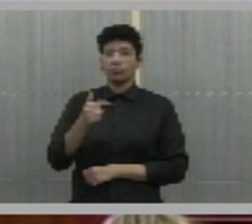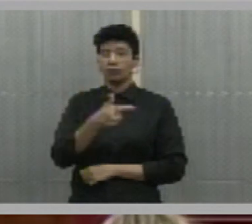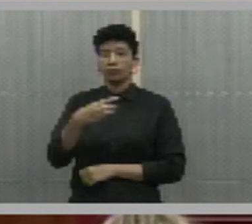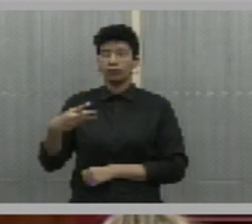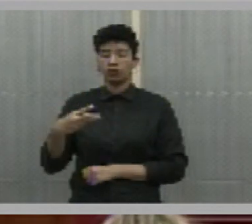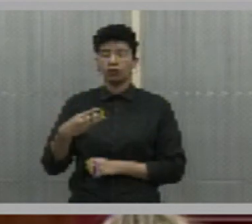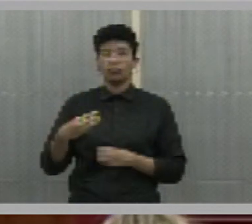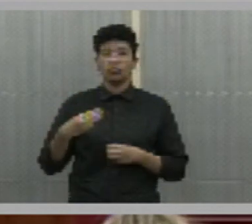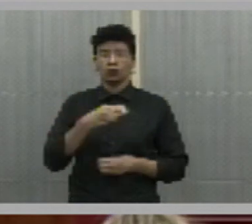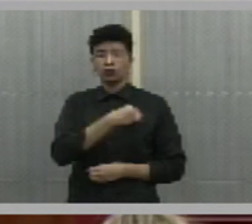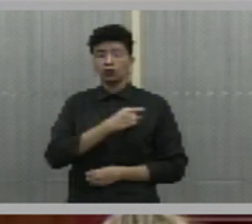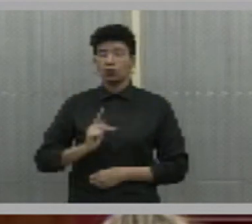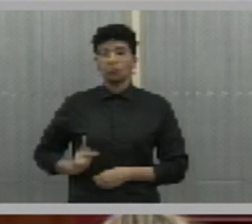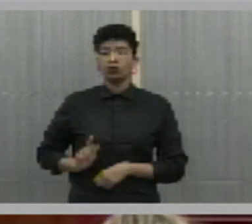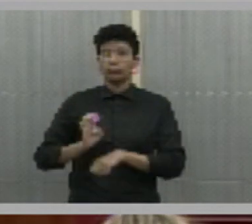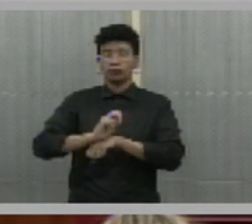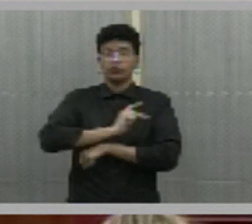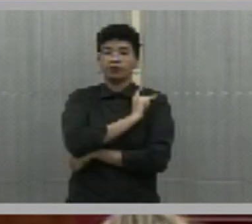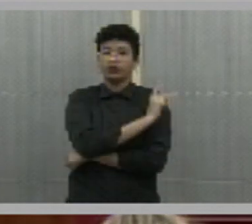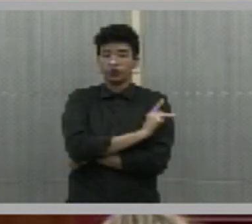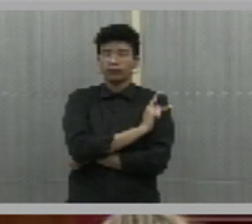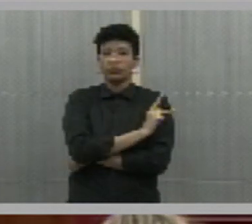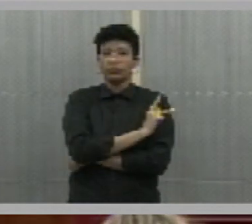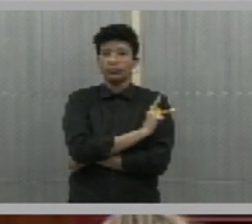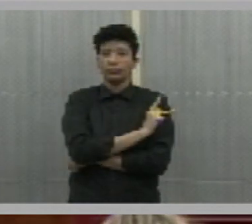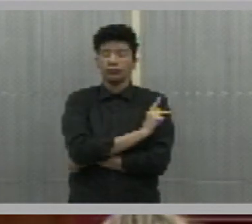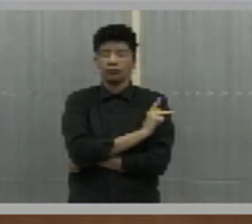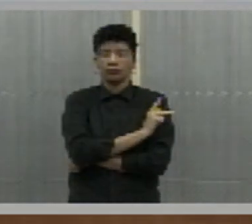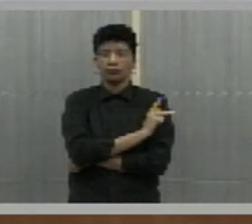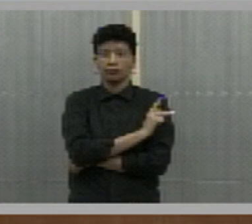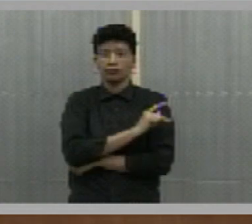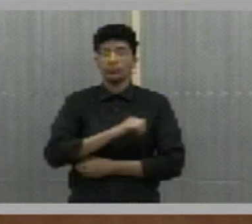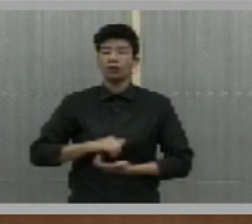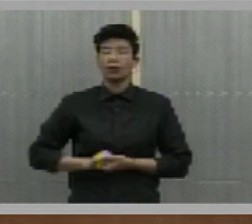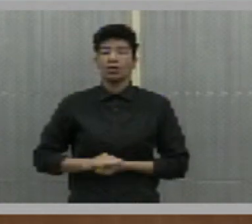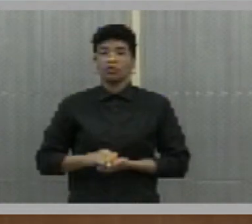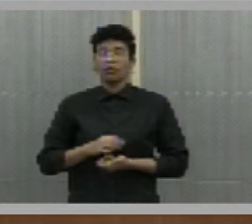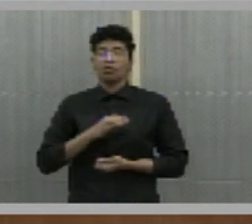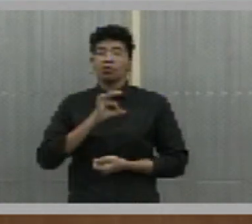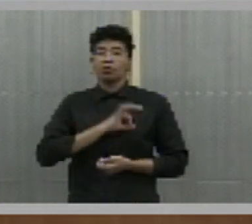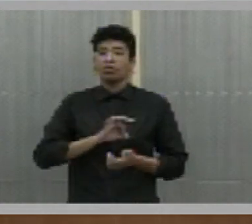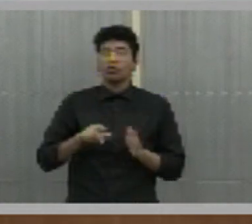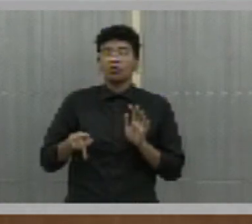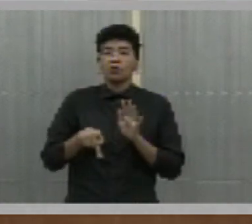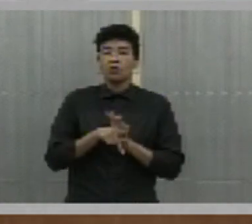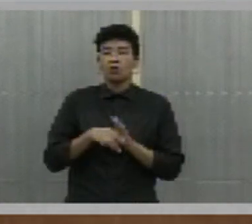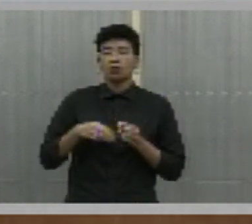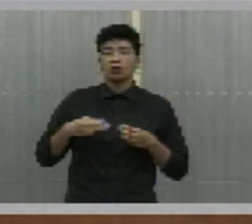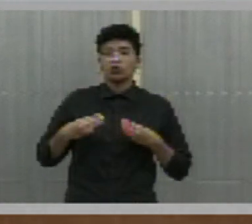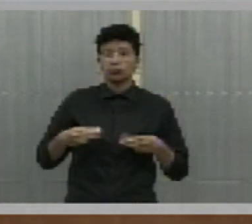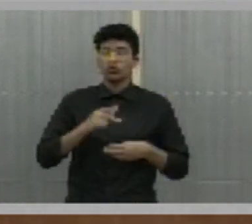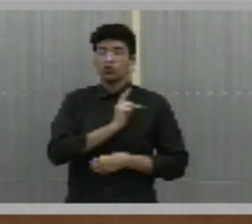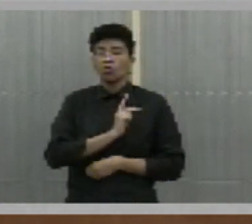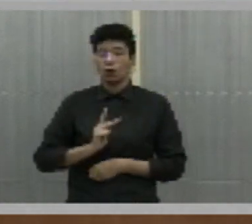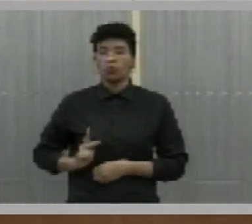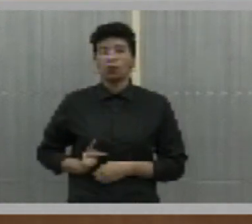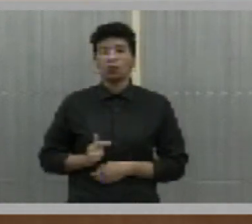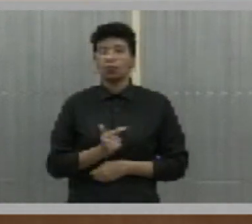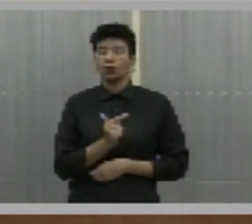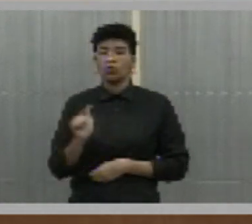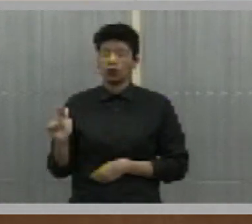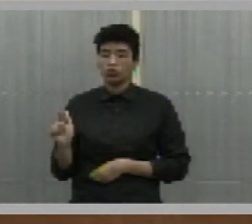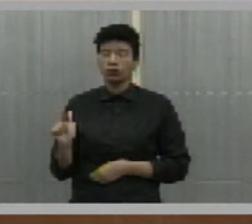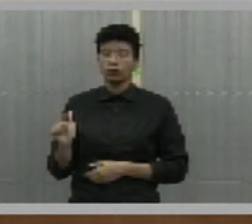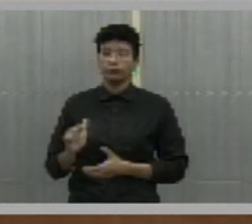02/23 do Ministério Público do Estado do Piauí. Dispõe sobre o subsídio dos membros do Ministério Público do Estado do Piauí e das outras